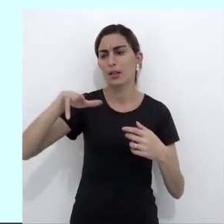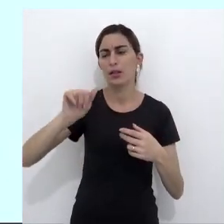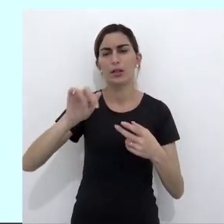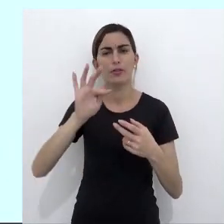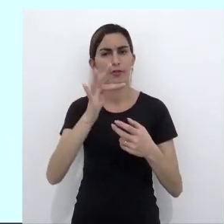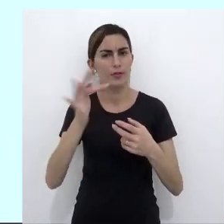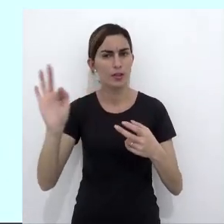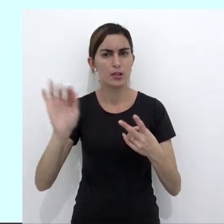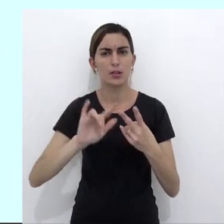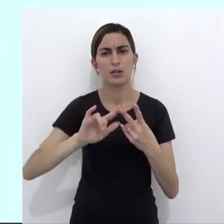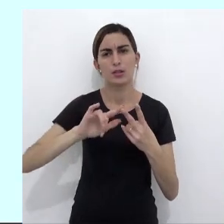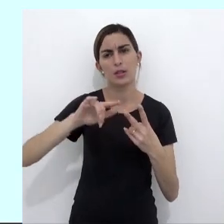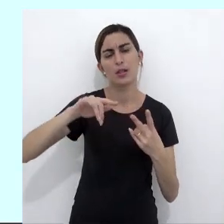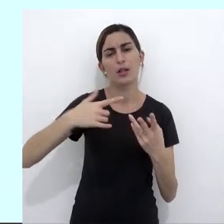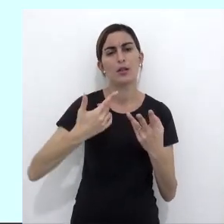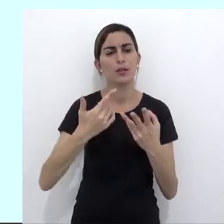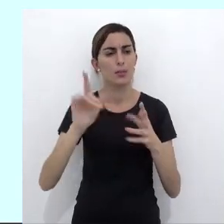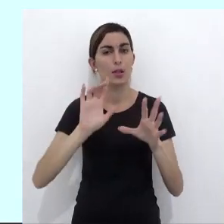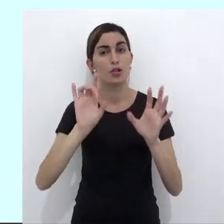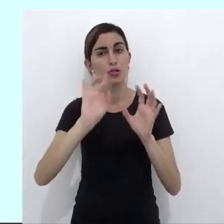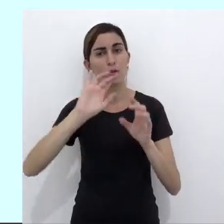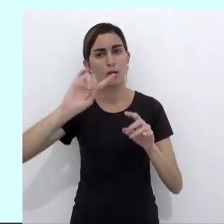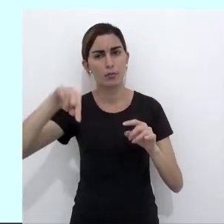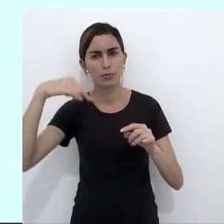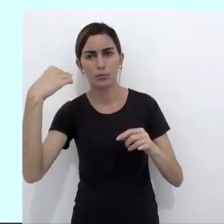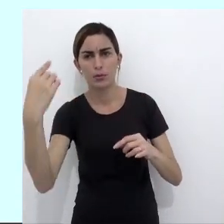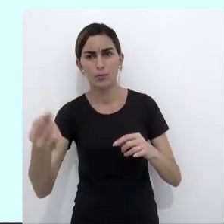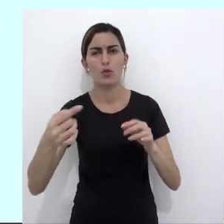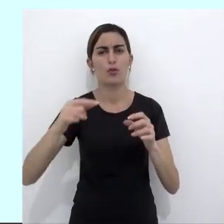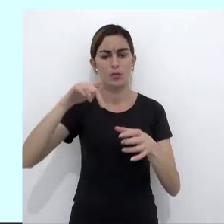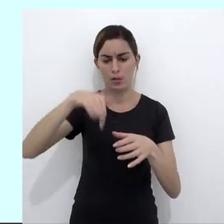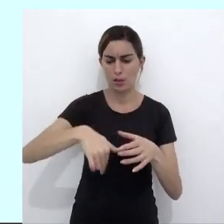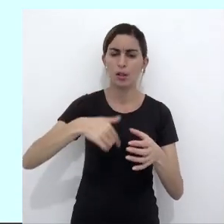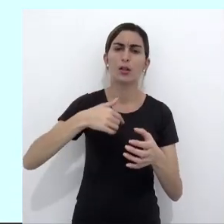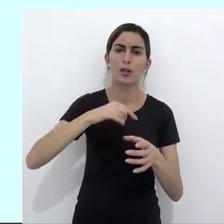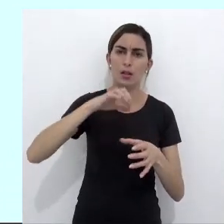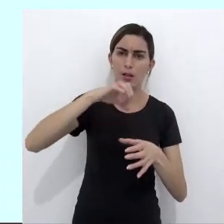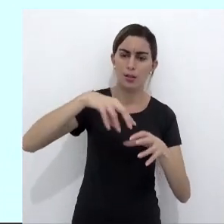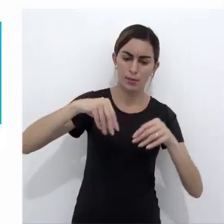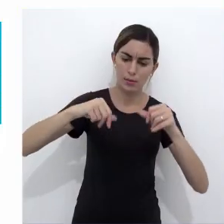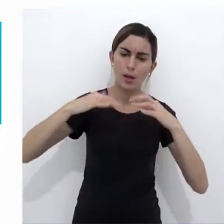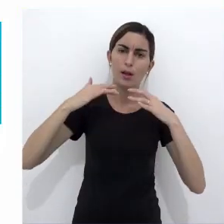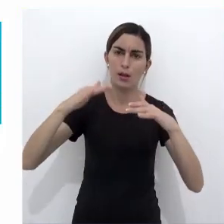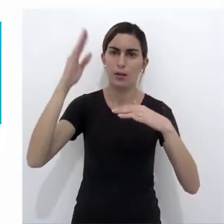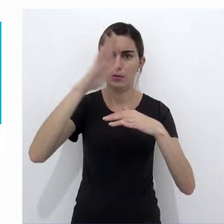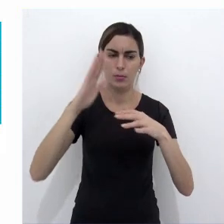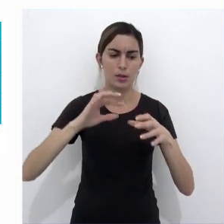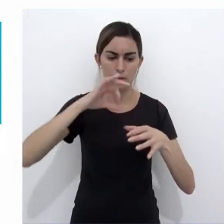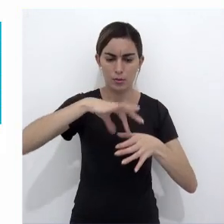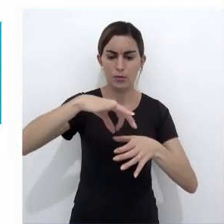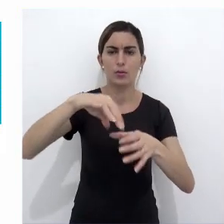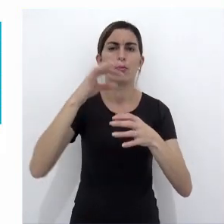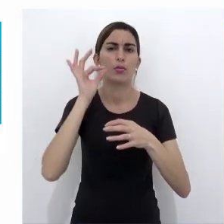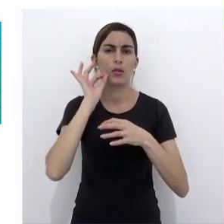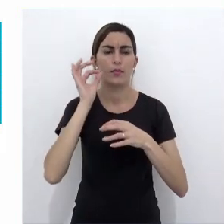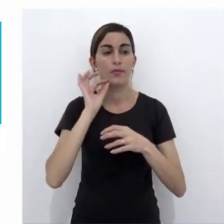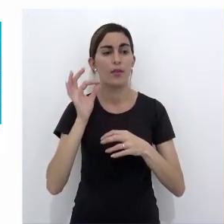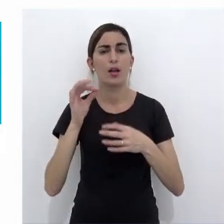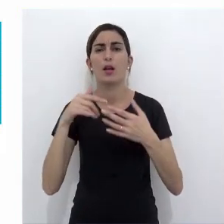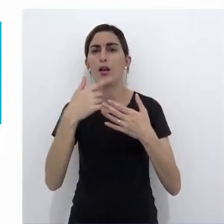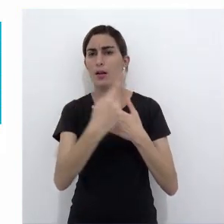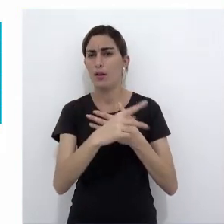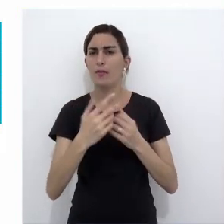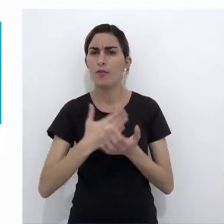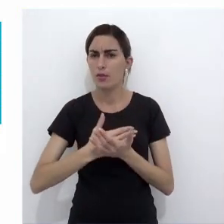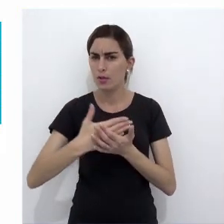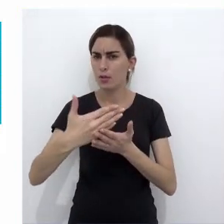ok? Nas Guianas, e só depois foi plantado em terras brasileiras, ok? E o café passou